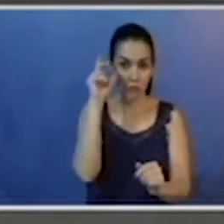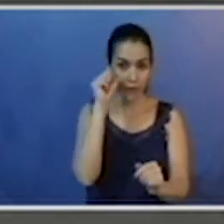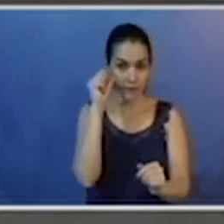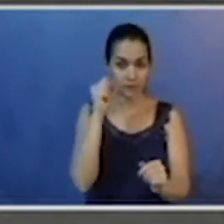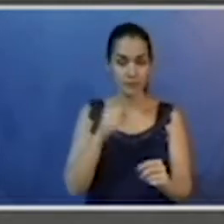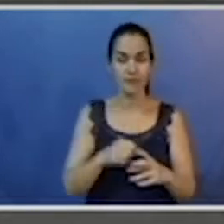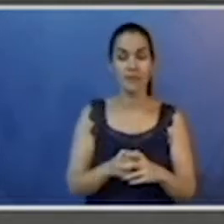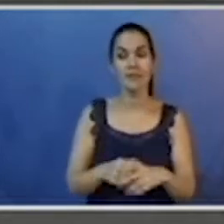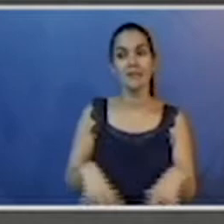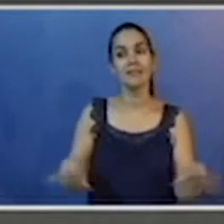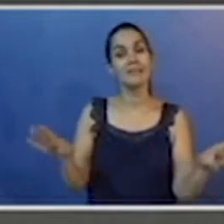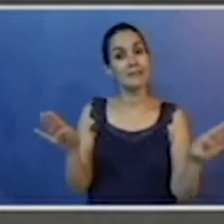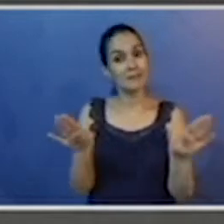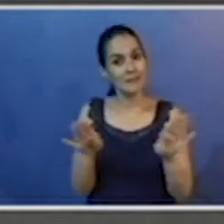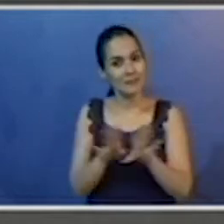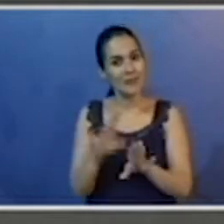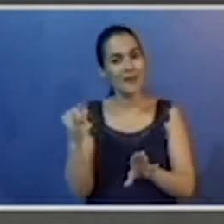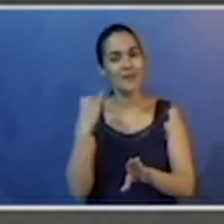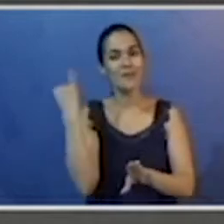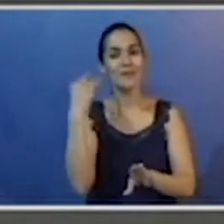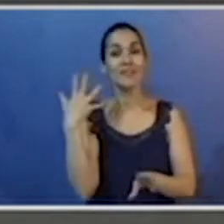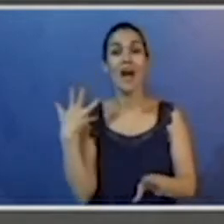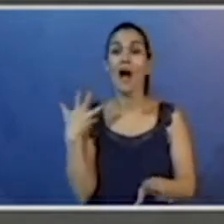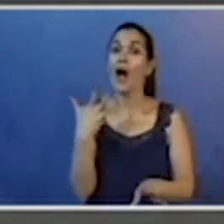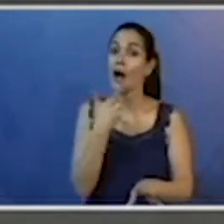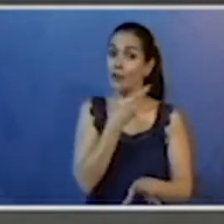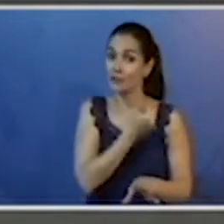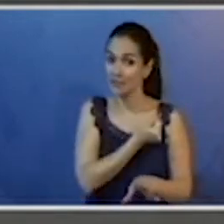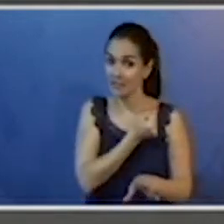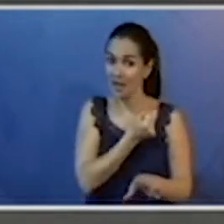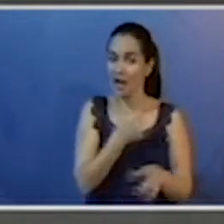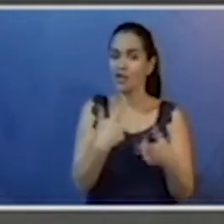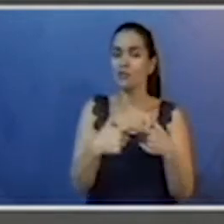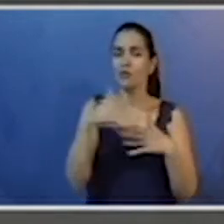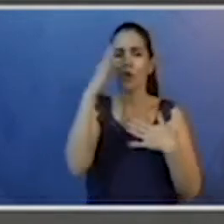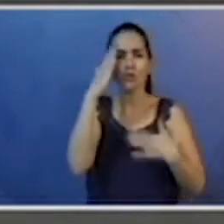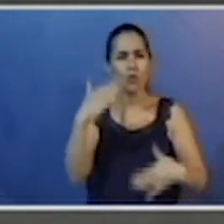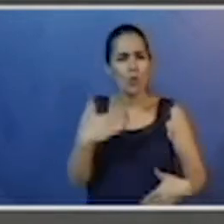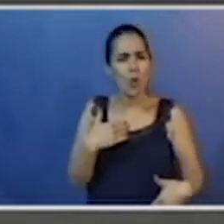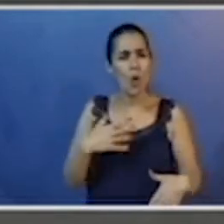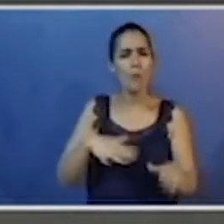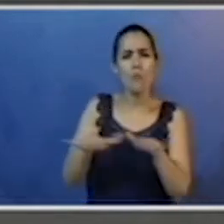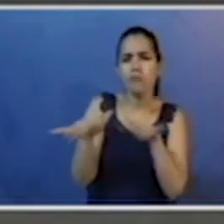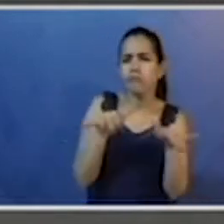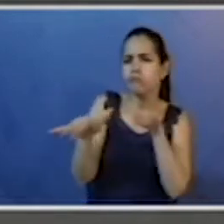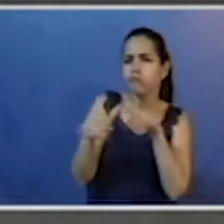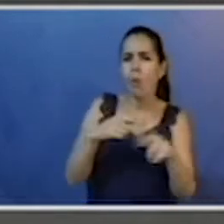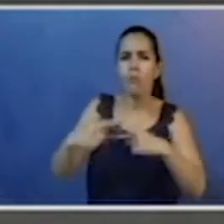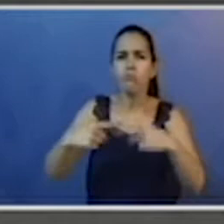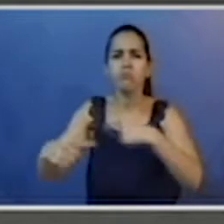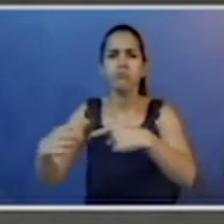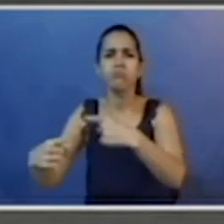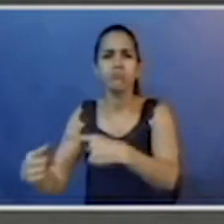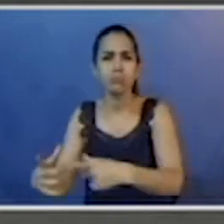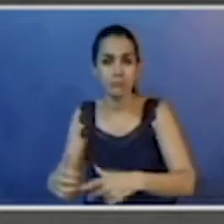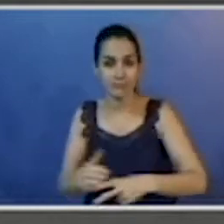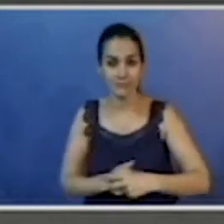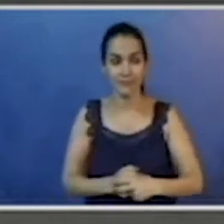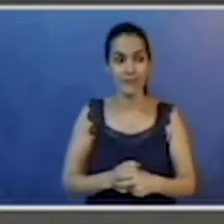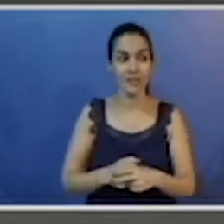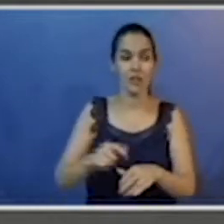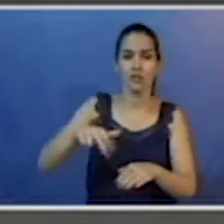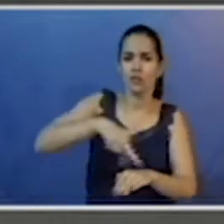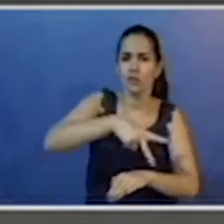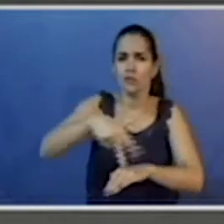claro agilidade aquela característica que tem no nosso corpo de ser ágil se movimentar desviando